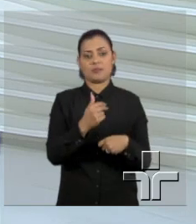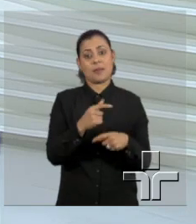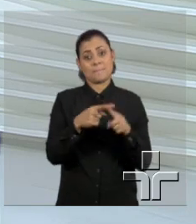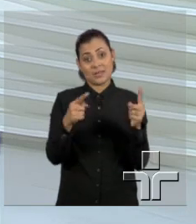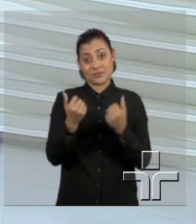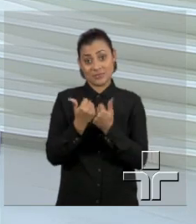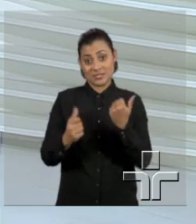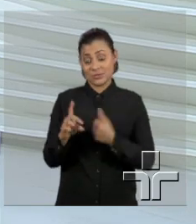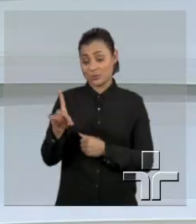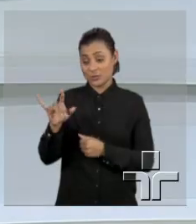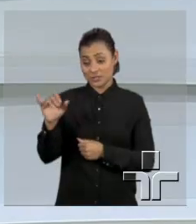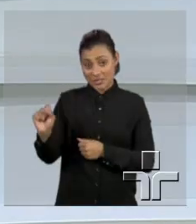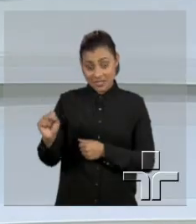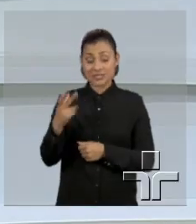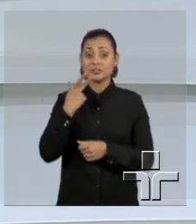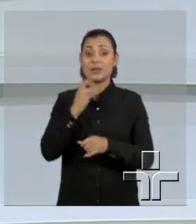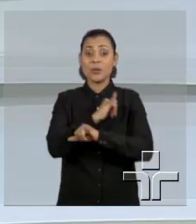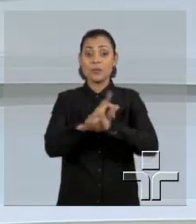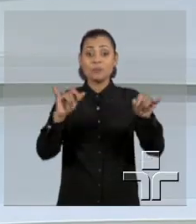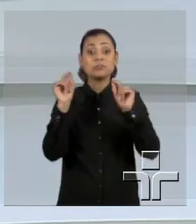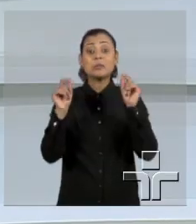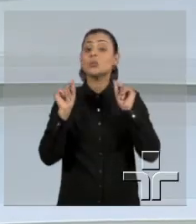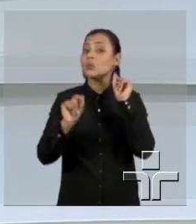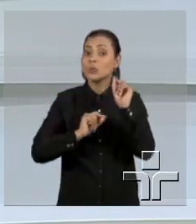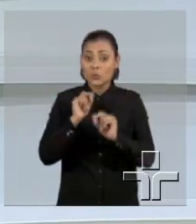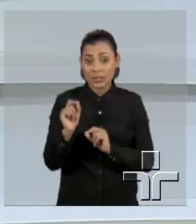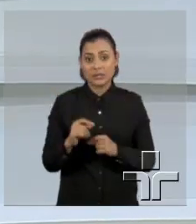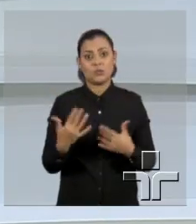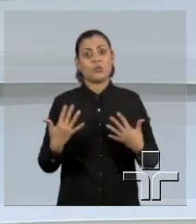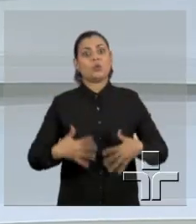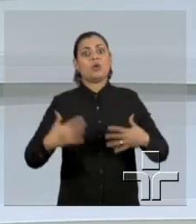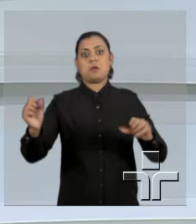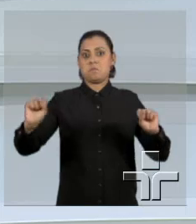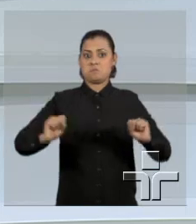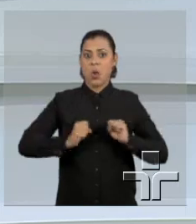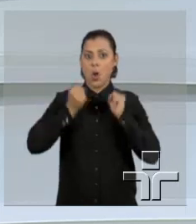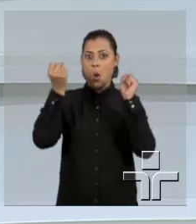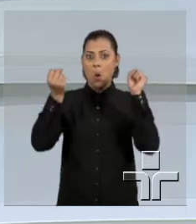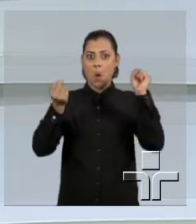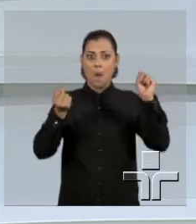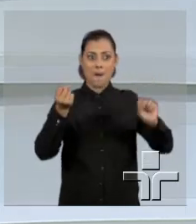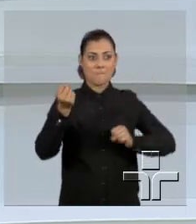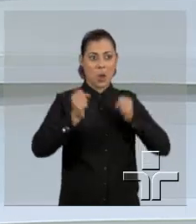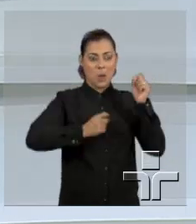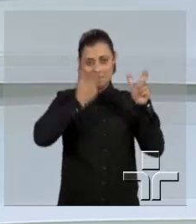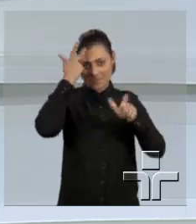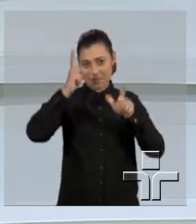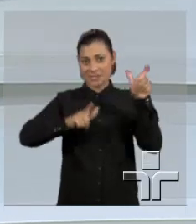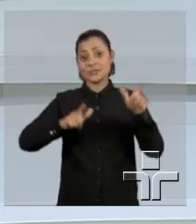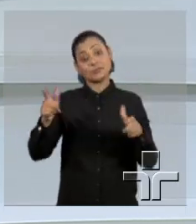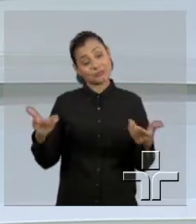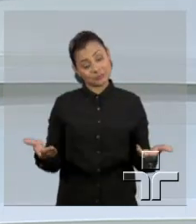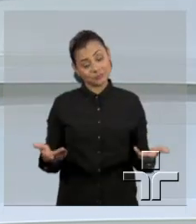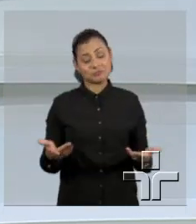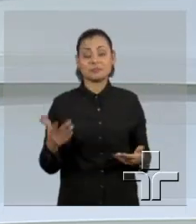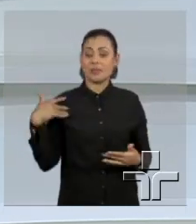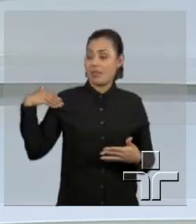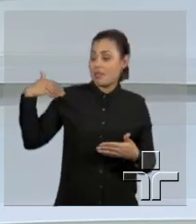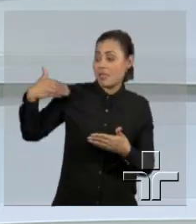gente está discutindo geram uma grande indignação das pessoas. Basta lembrar que as